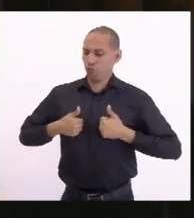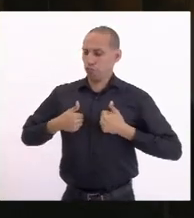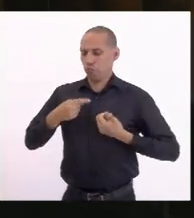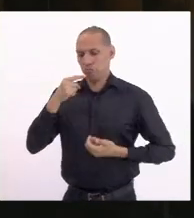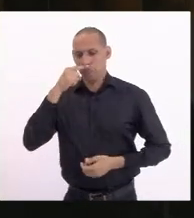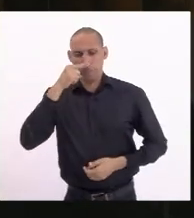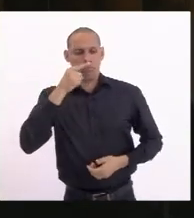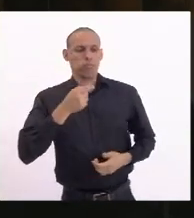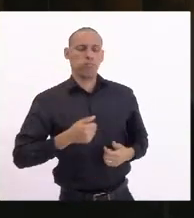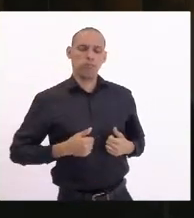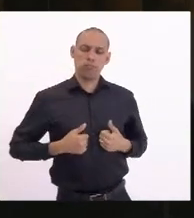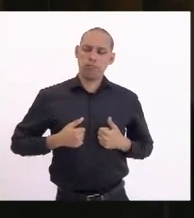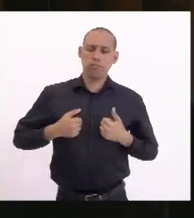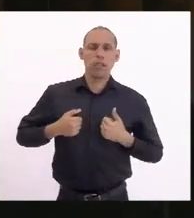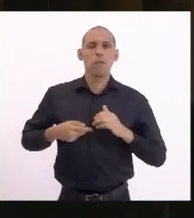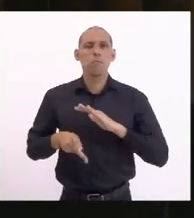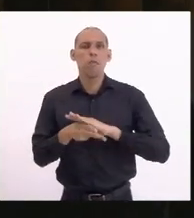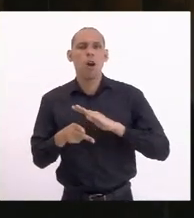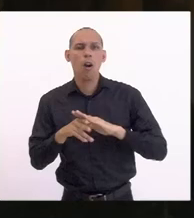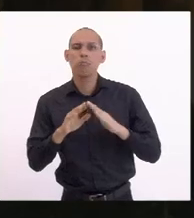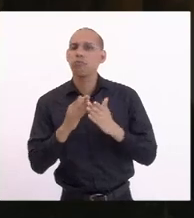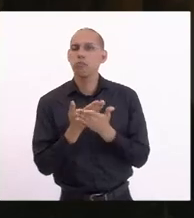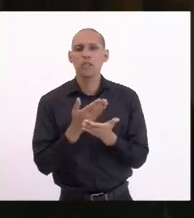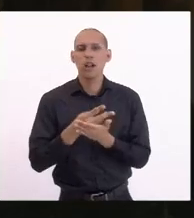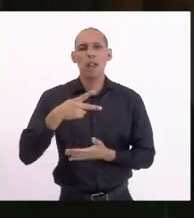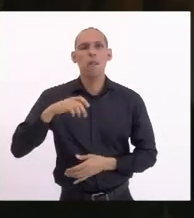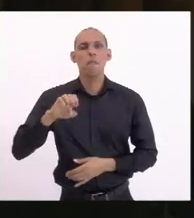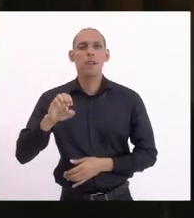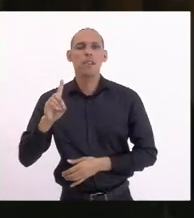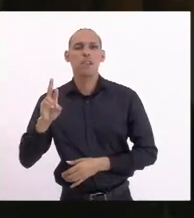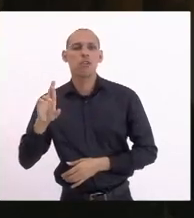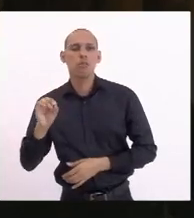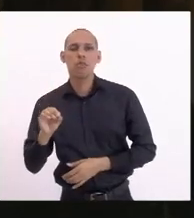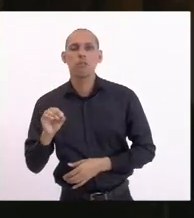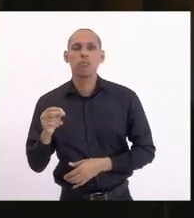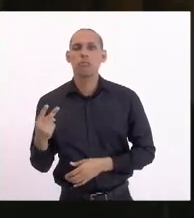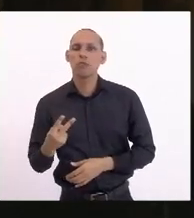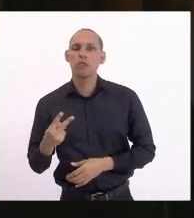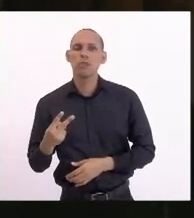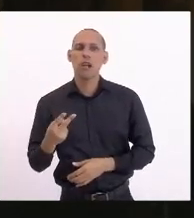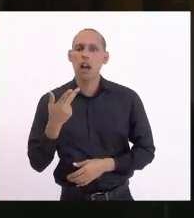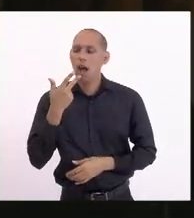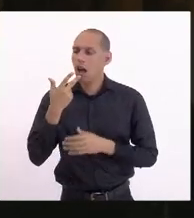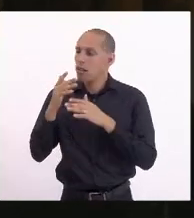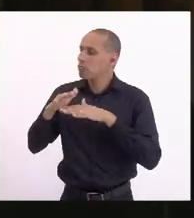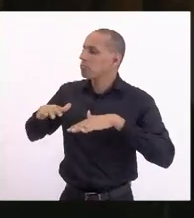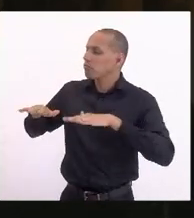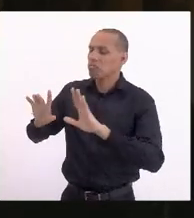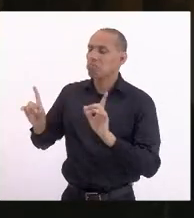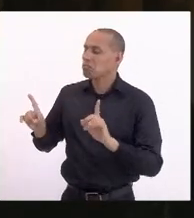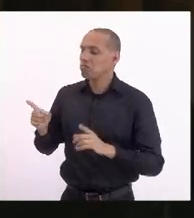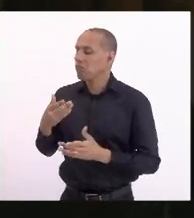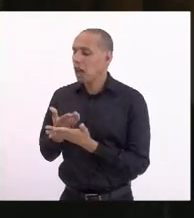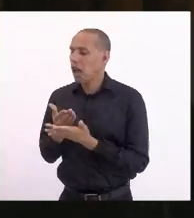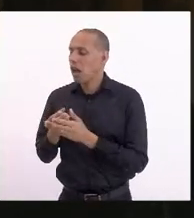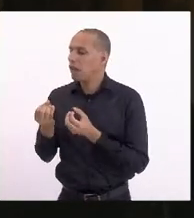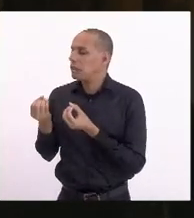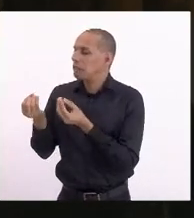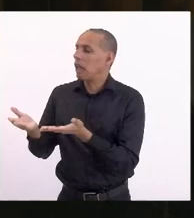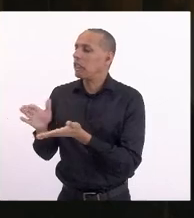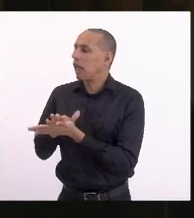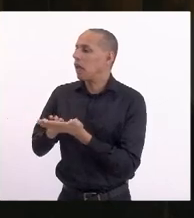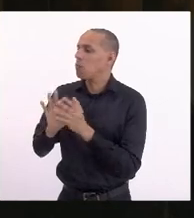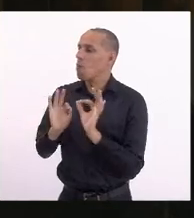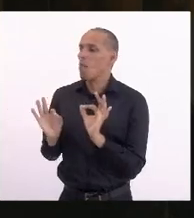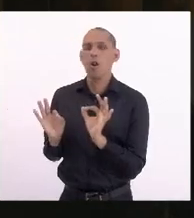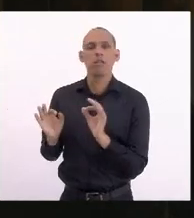é reitor do Pedro II, ele simplesmente diz, não vou dar aulas, não vou dar